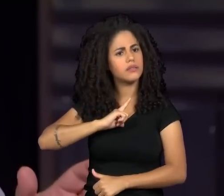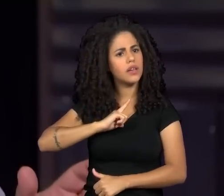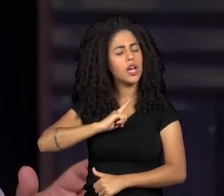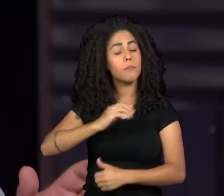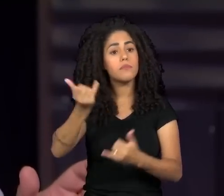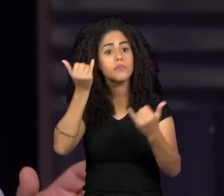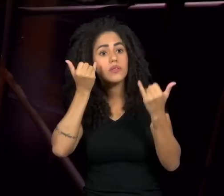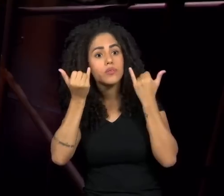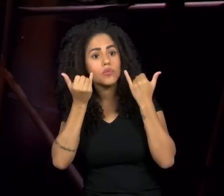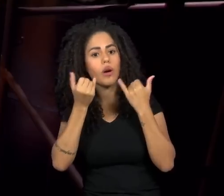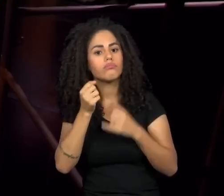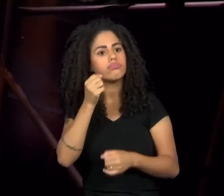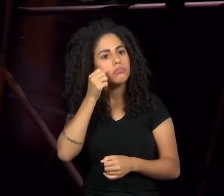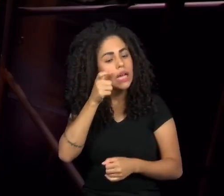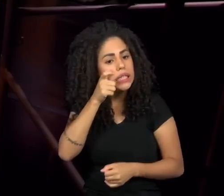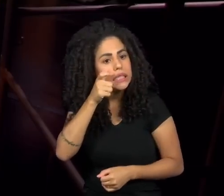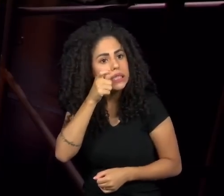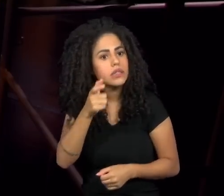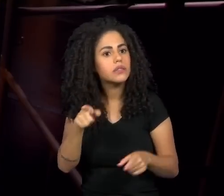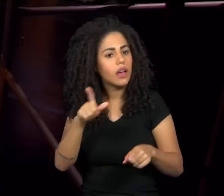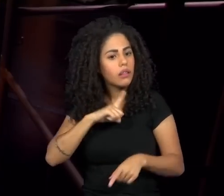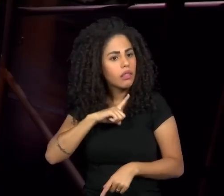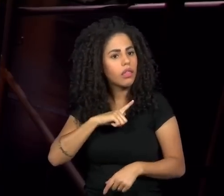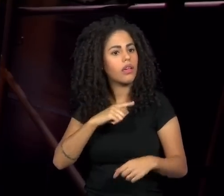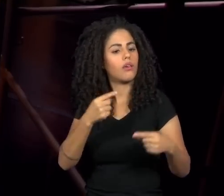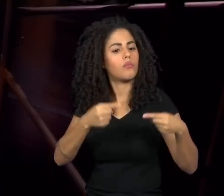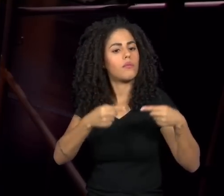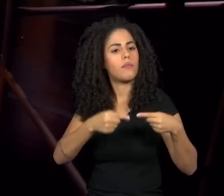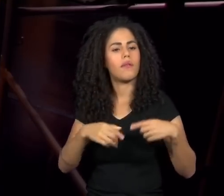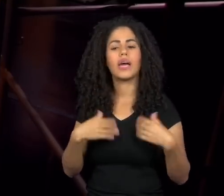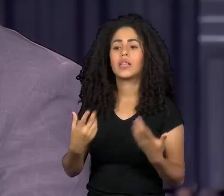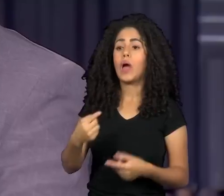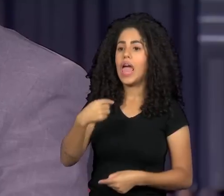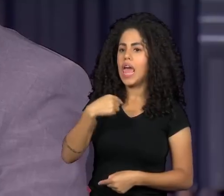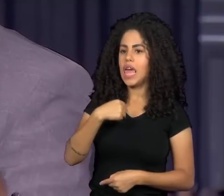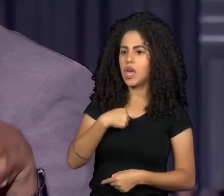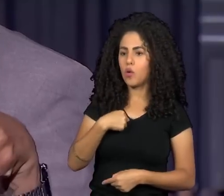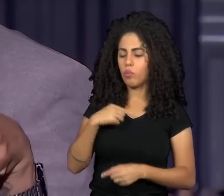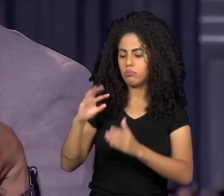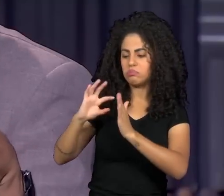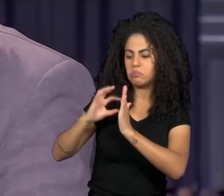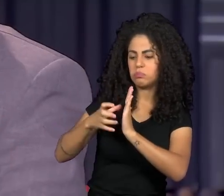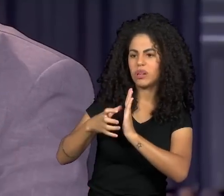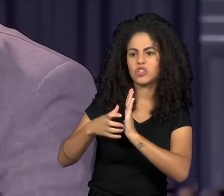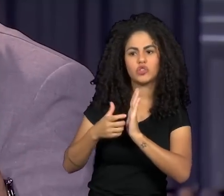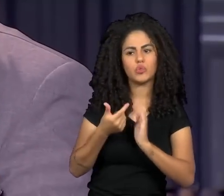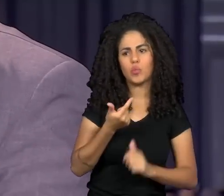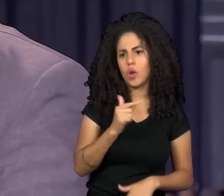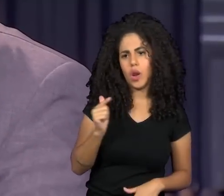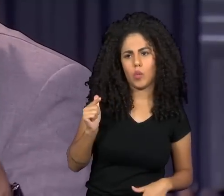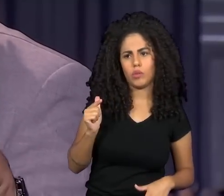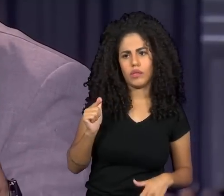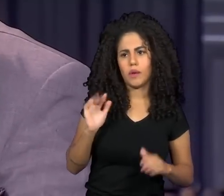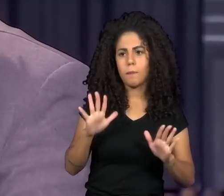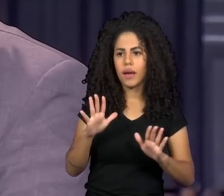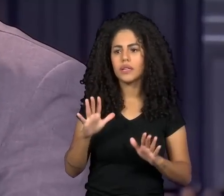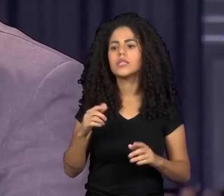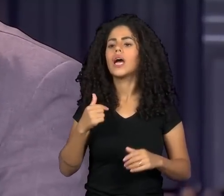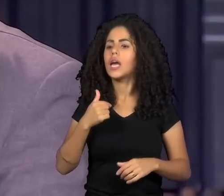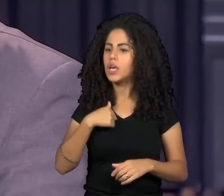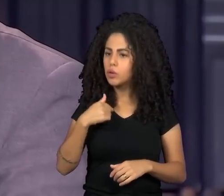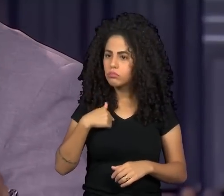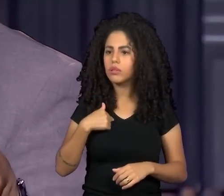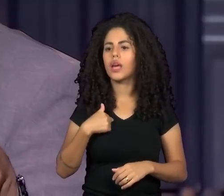interessada em política. E eu volto a bater na tecla, tipo assim, eu não sou um cara partidário, eu sou um cara que tenho o meu viés